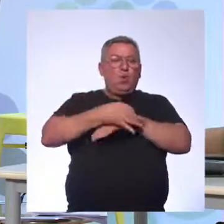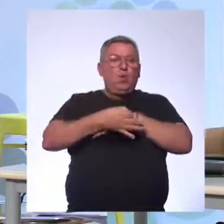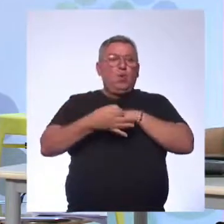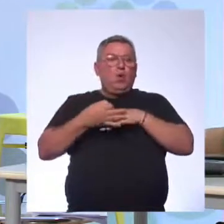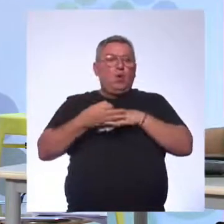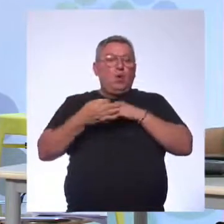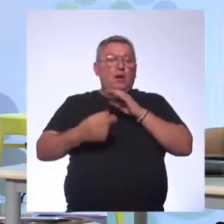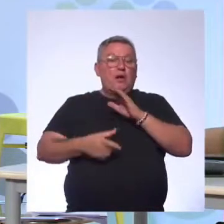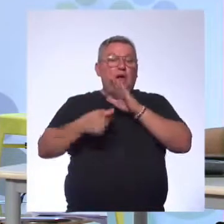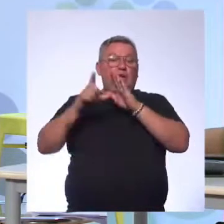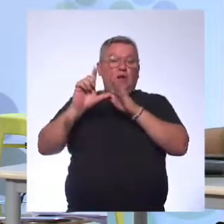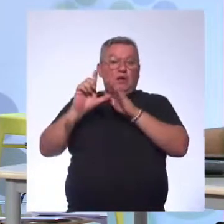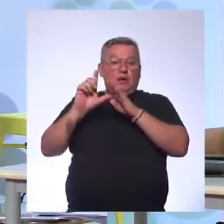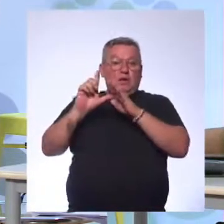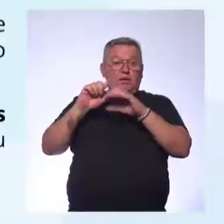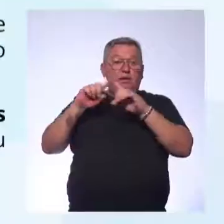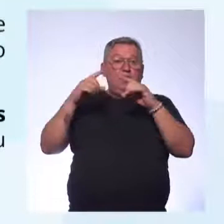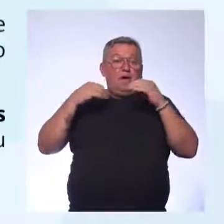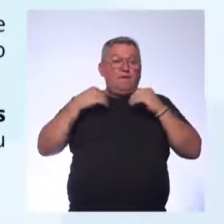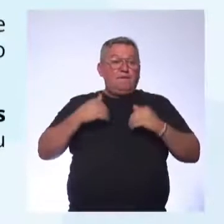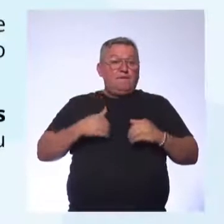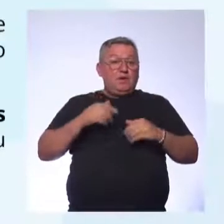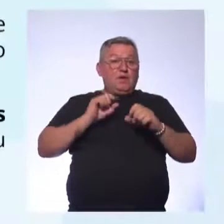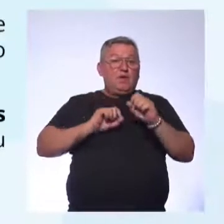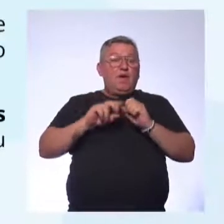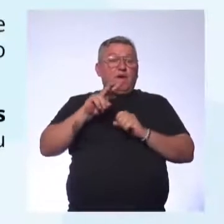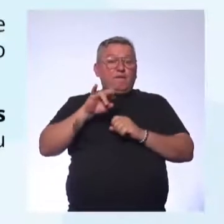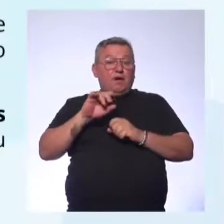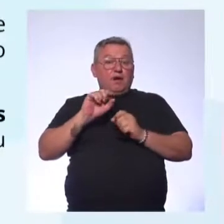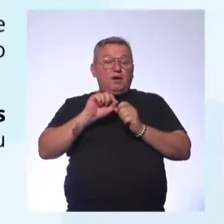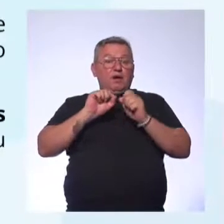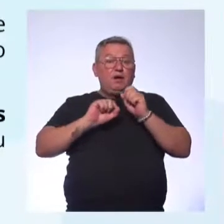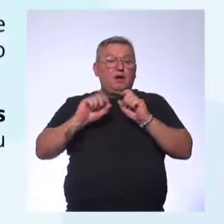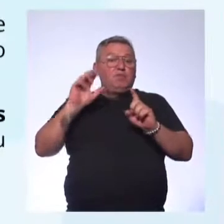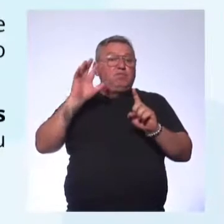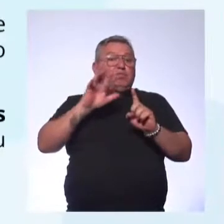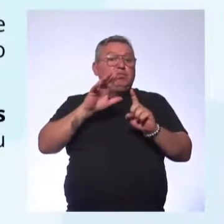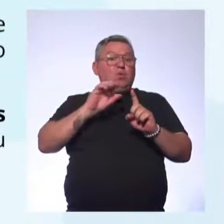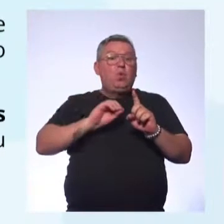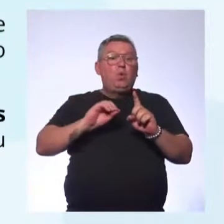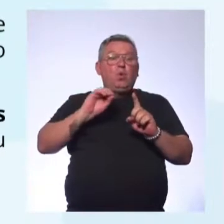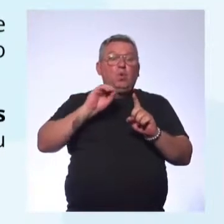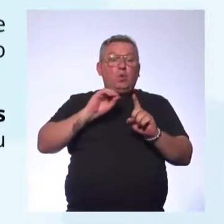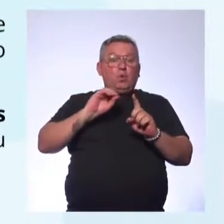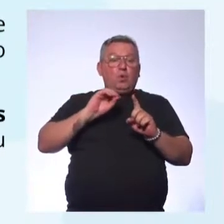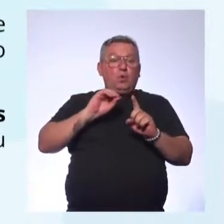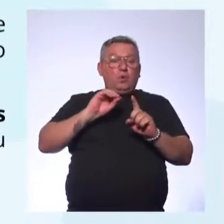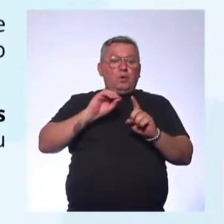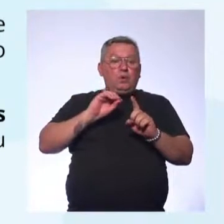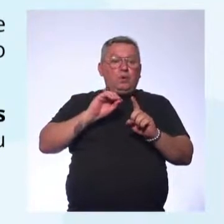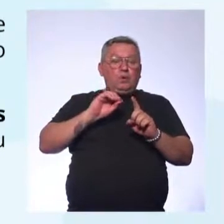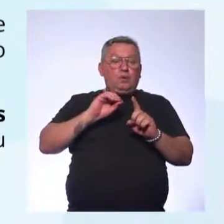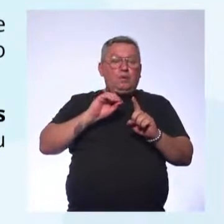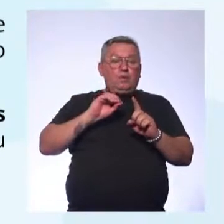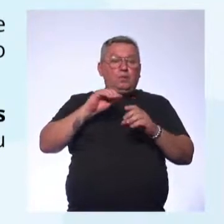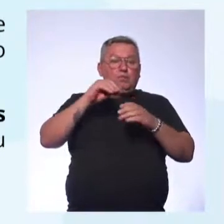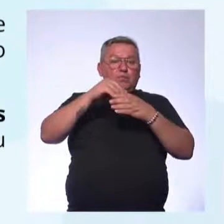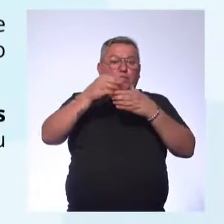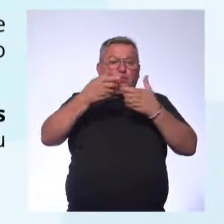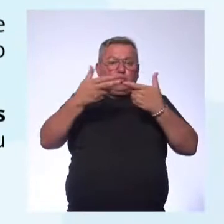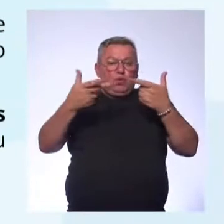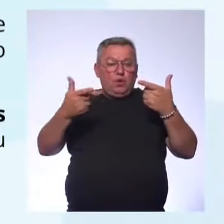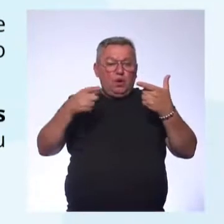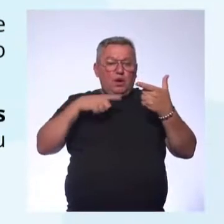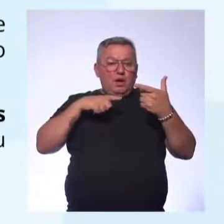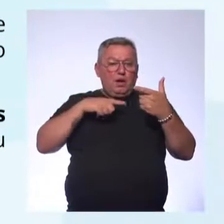eu disse anteriormente os estados físicos da matéria vão na influenciar na substâncias